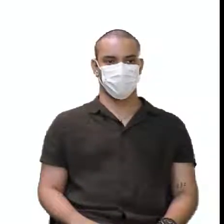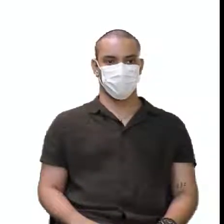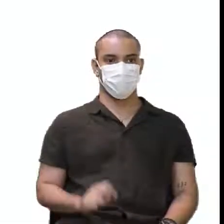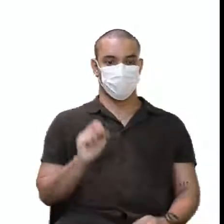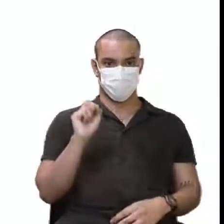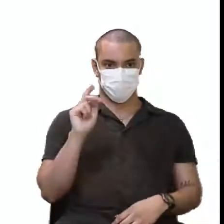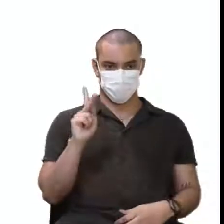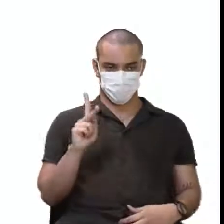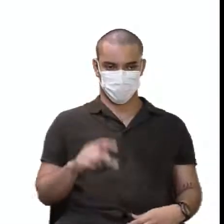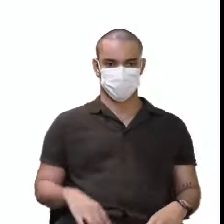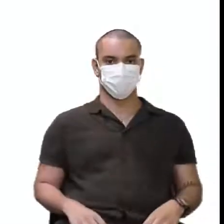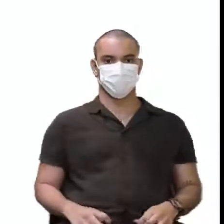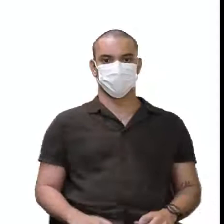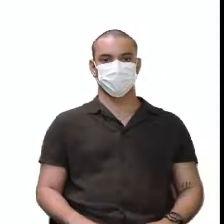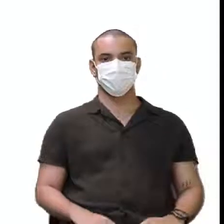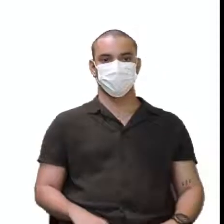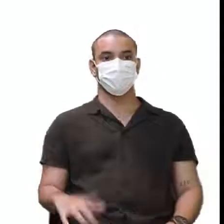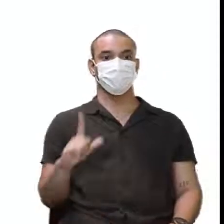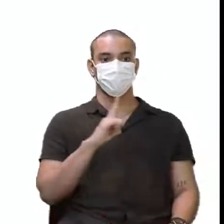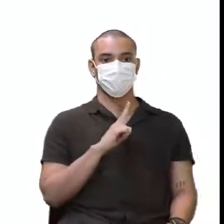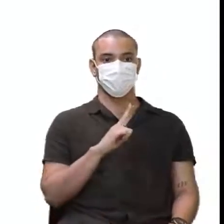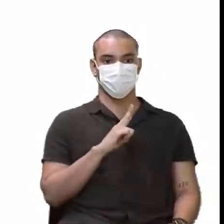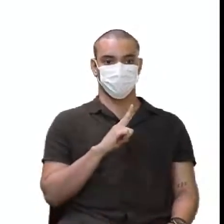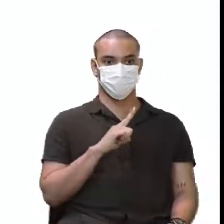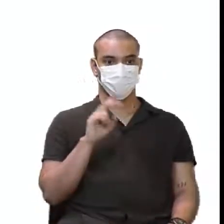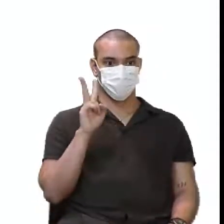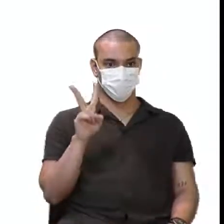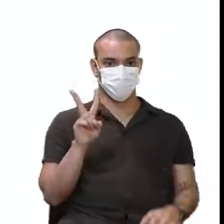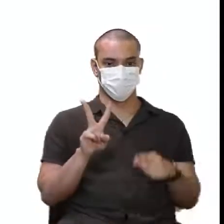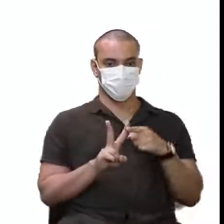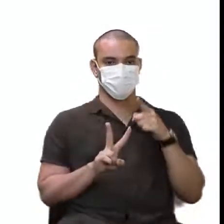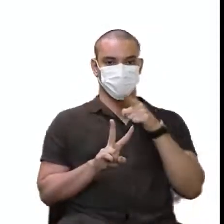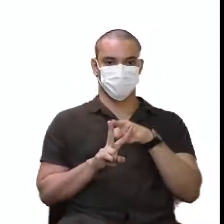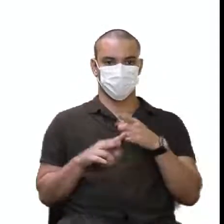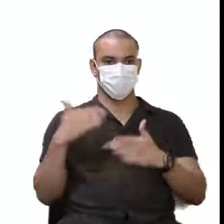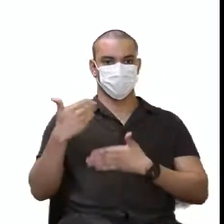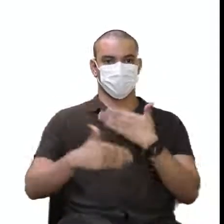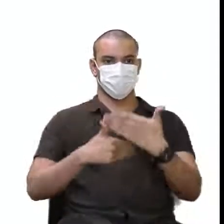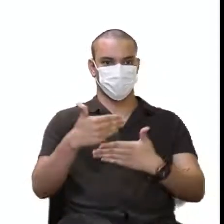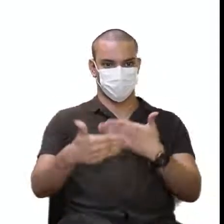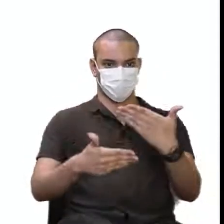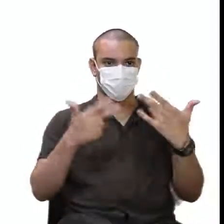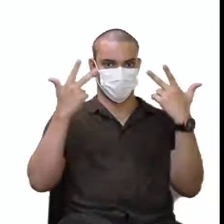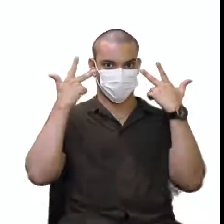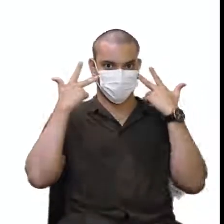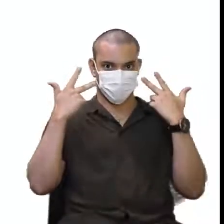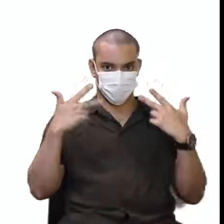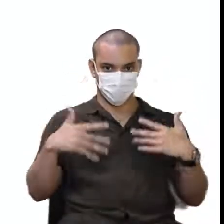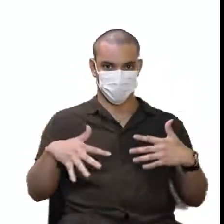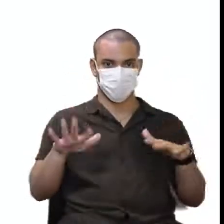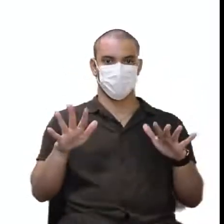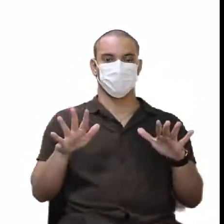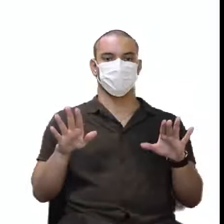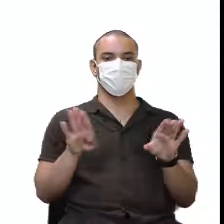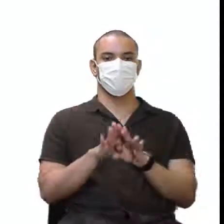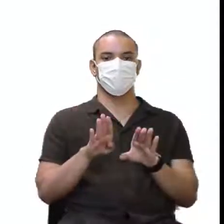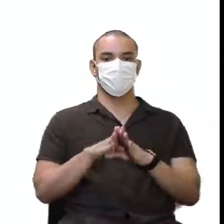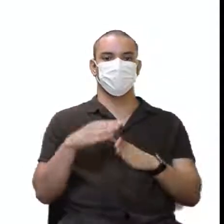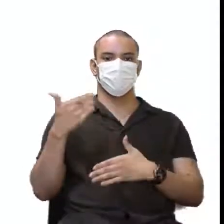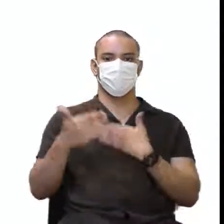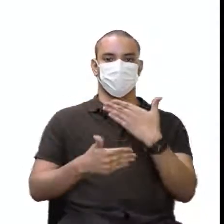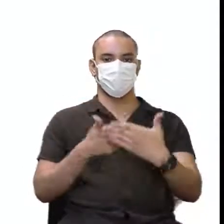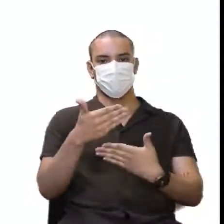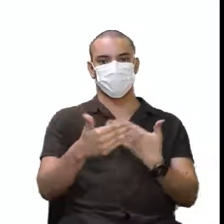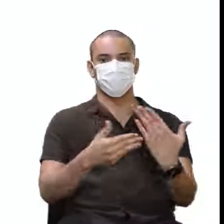Ok. Aí a gente tem dois padrões aqui, ó. O processo natural e o